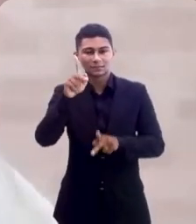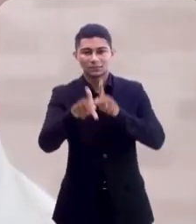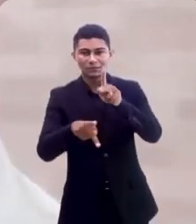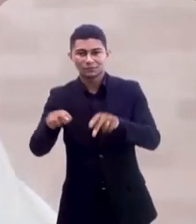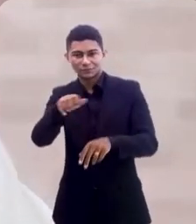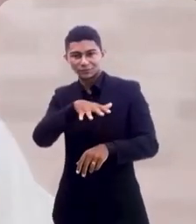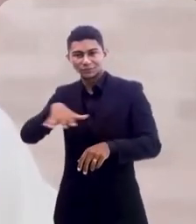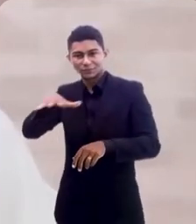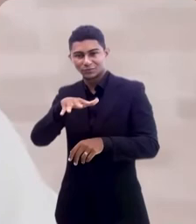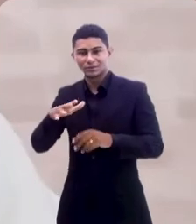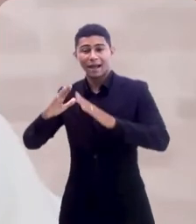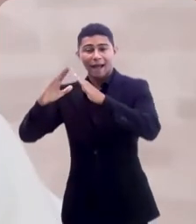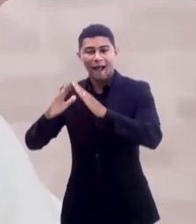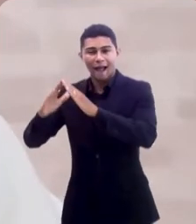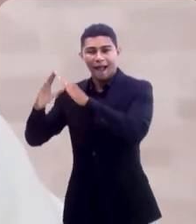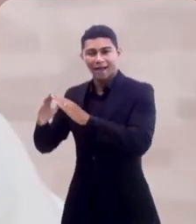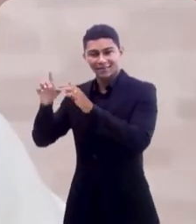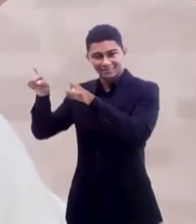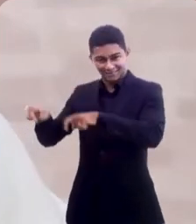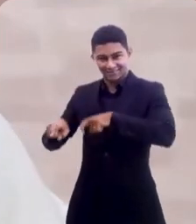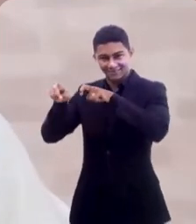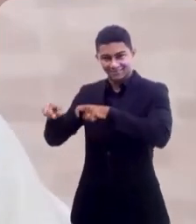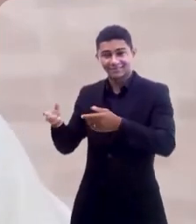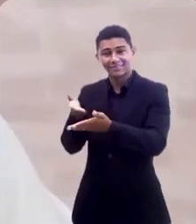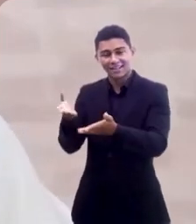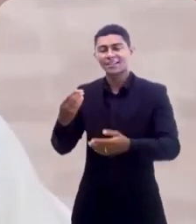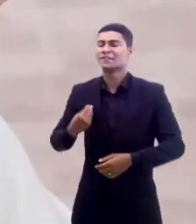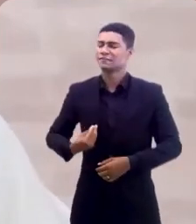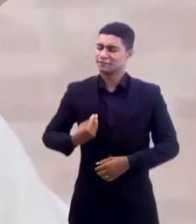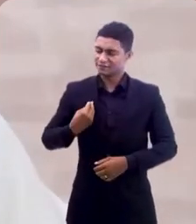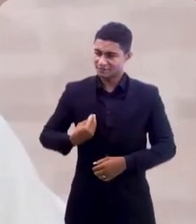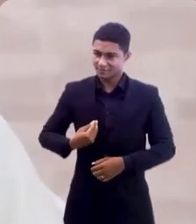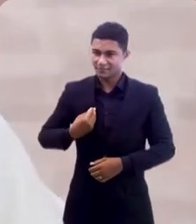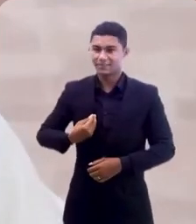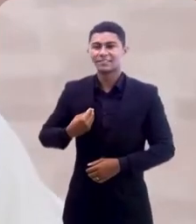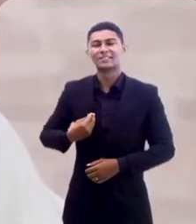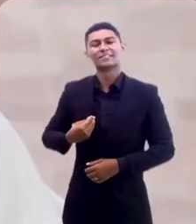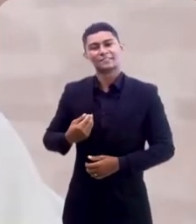manter a nossa população no interior, né, tendo uma vida